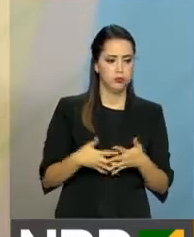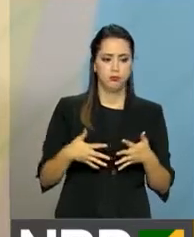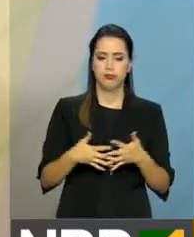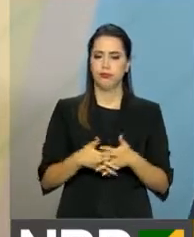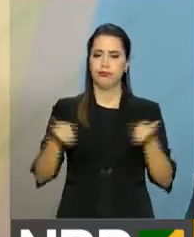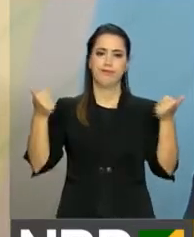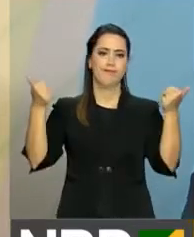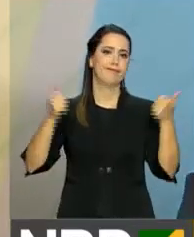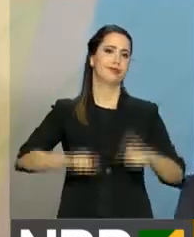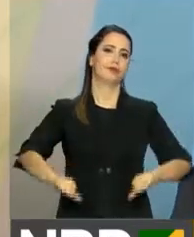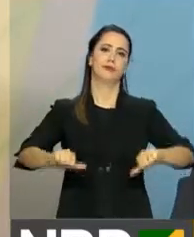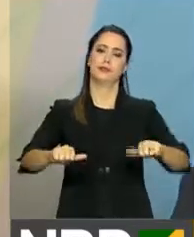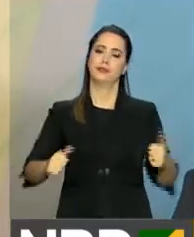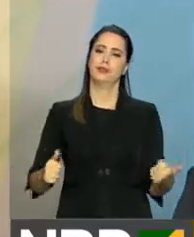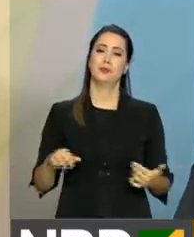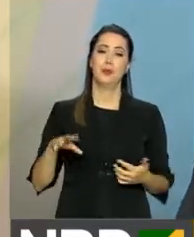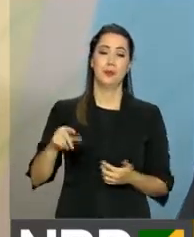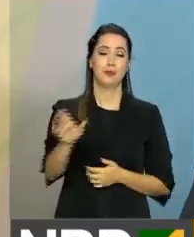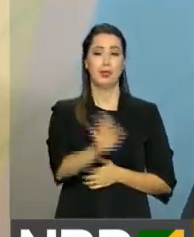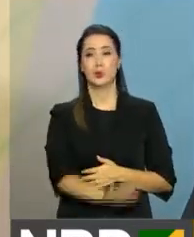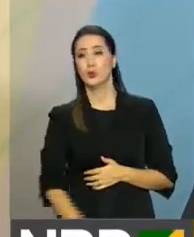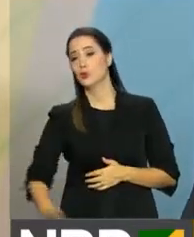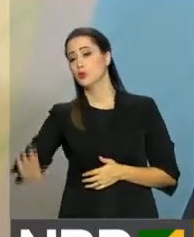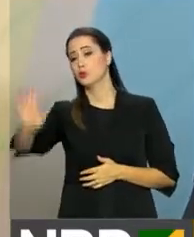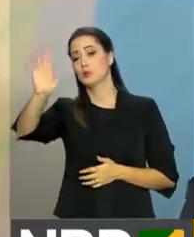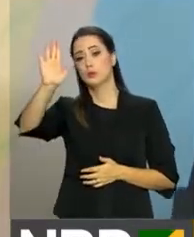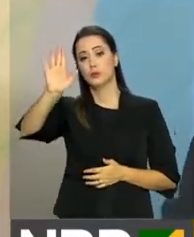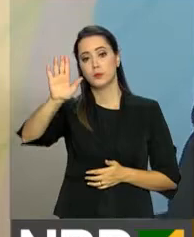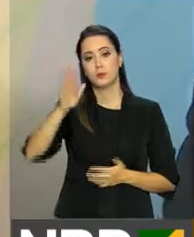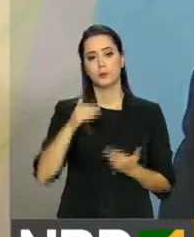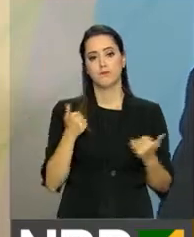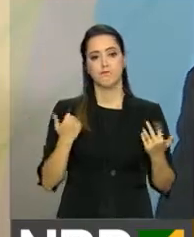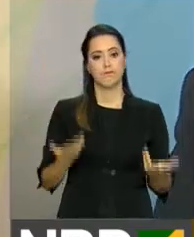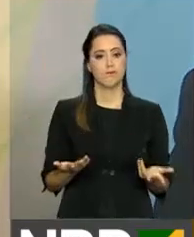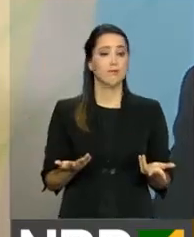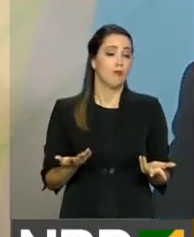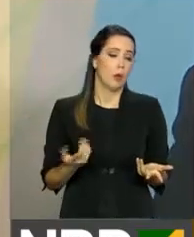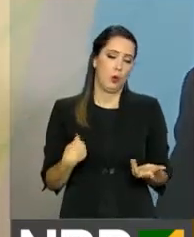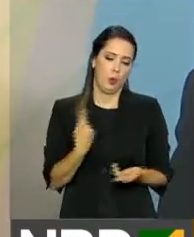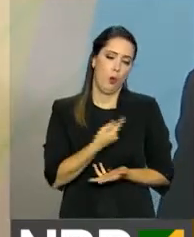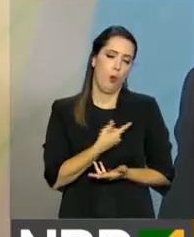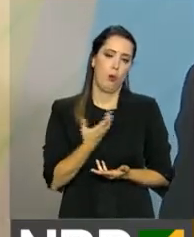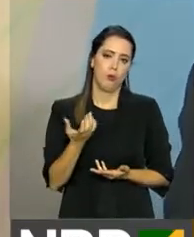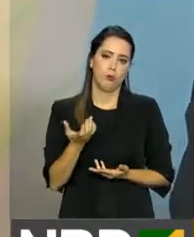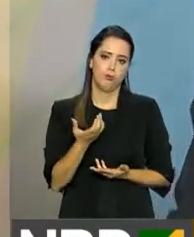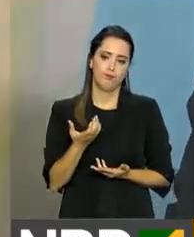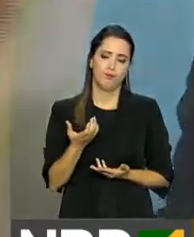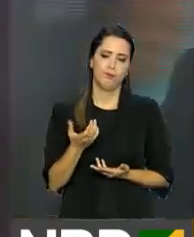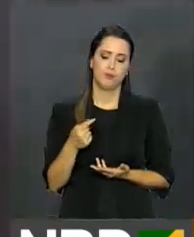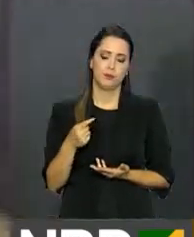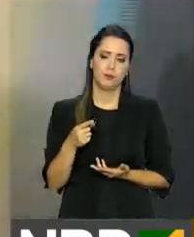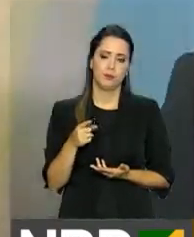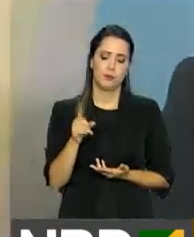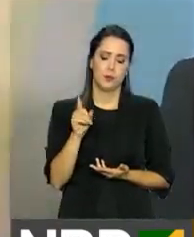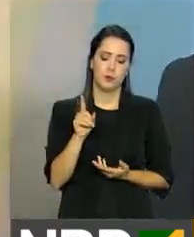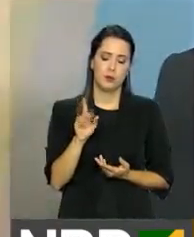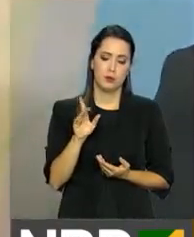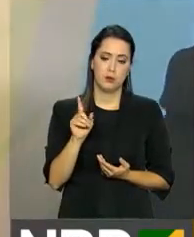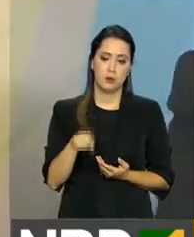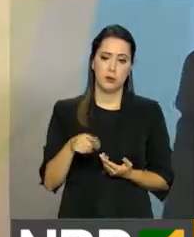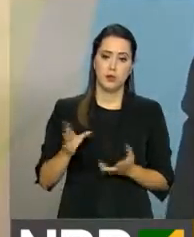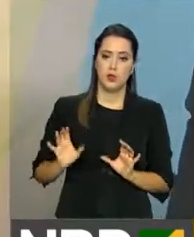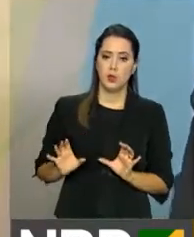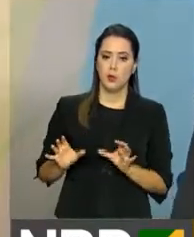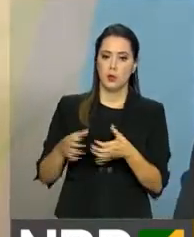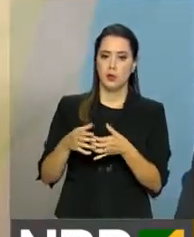péssimo exemplo para todos os estados brasileiros e naturalmente um incentivo para as